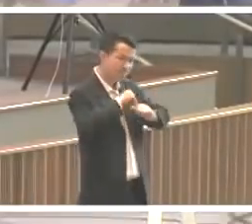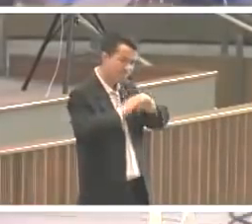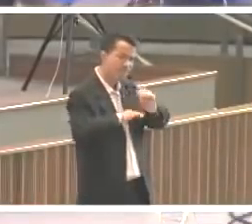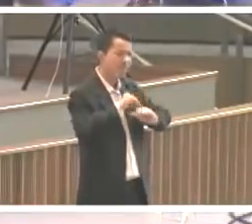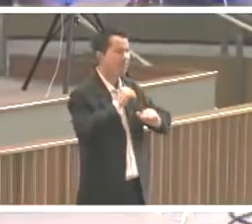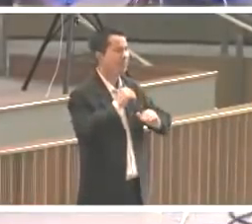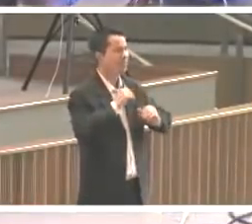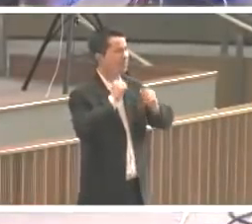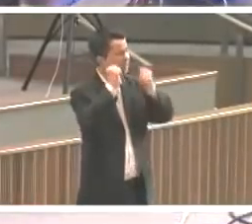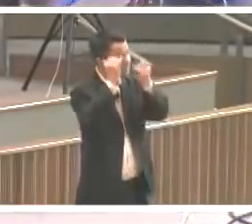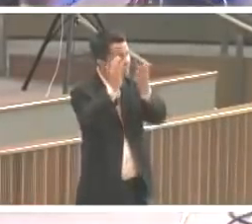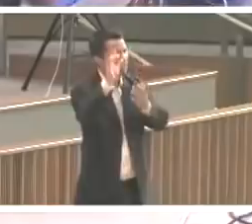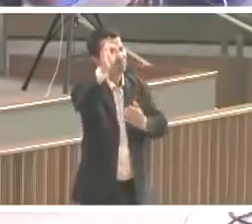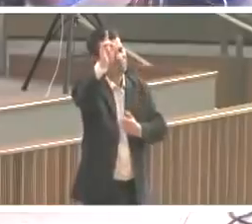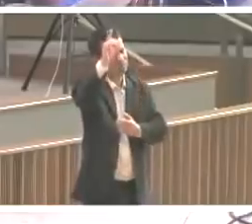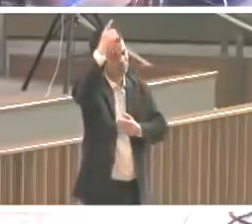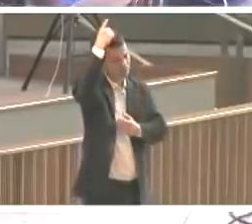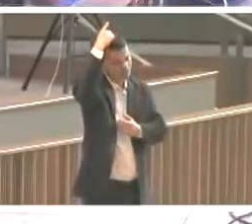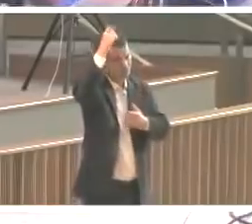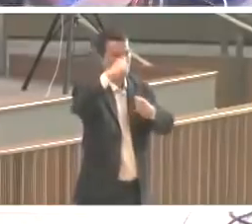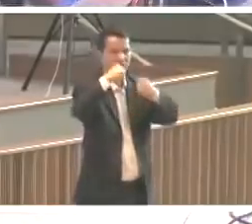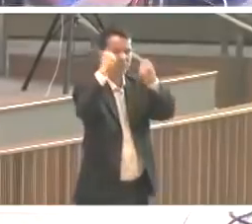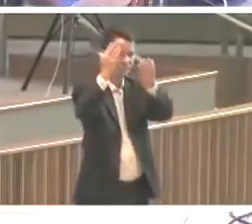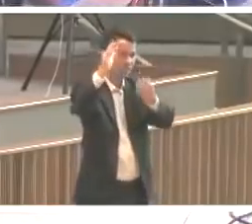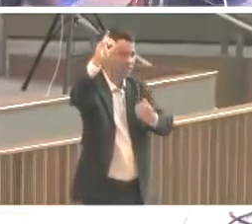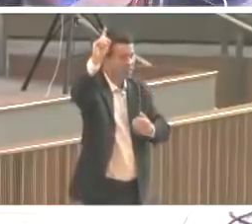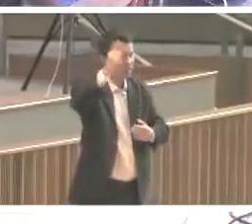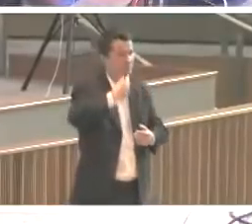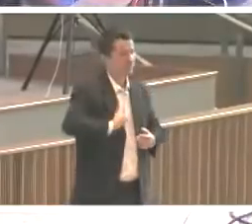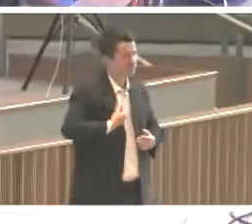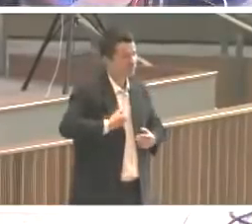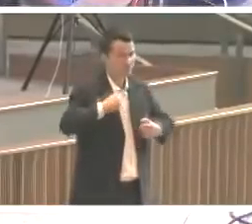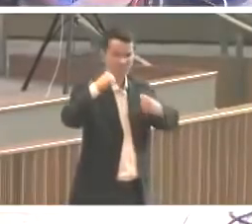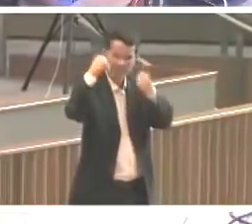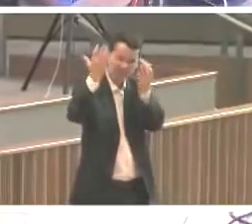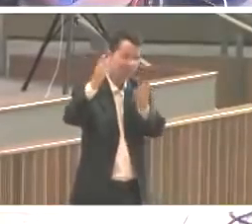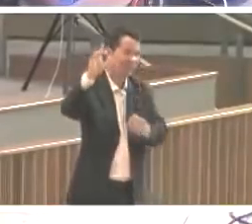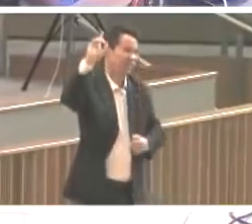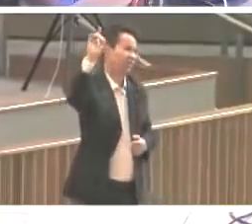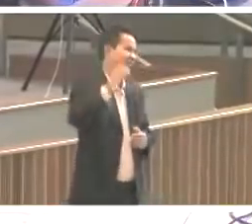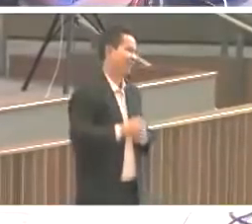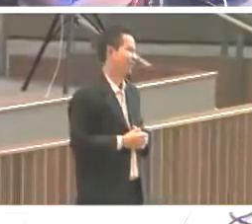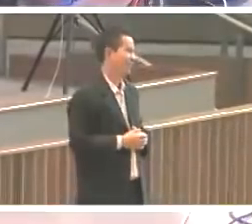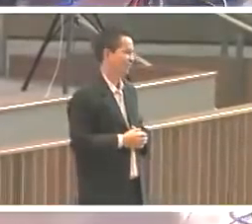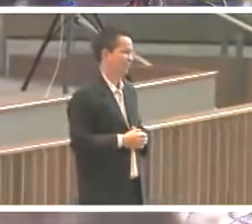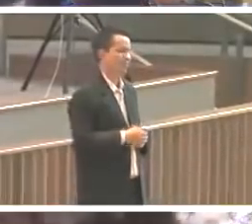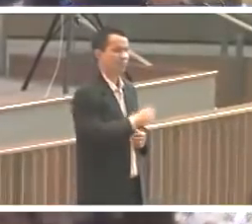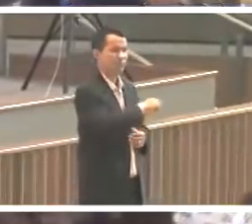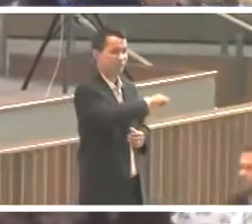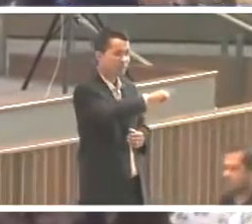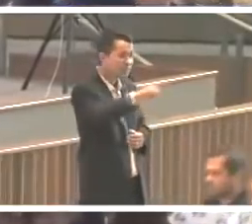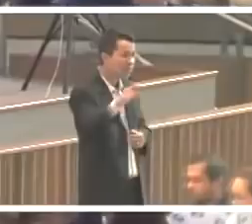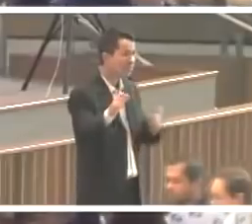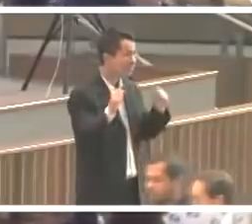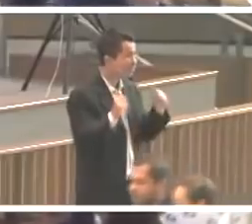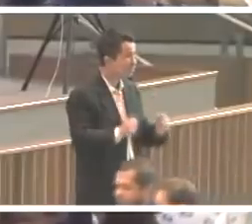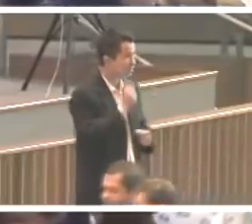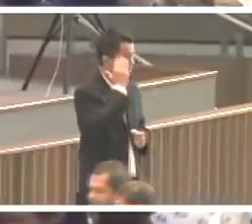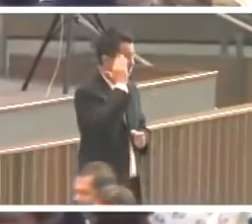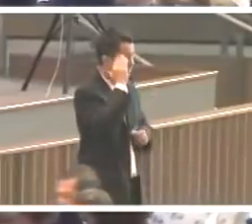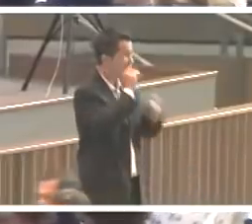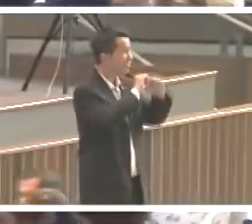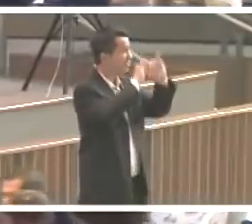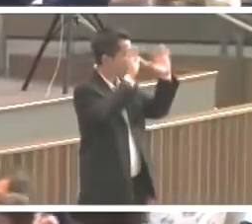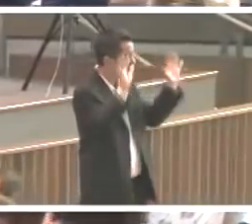a gente, fraco, impotente, cheio de defeito, e Ele diz, eu amo você, vou usar a tua vida.